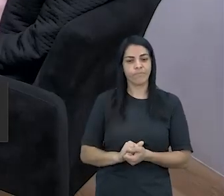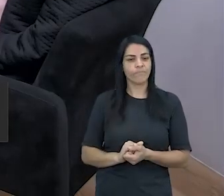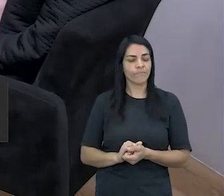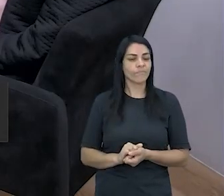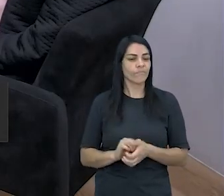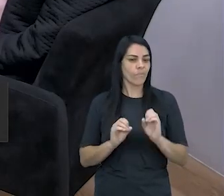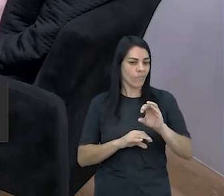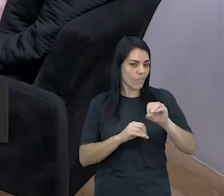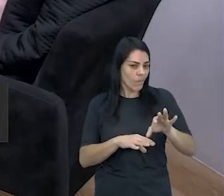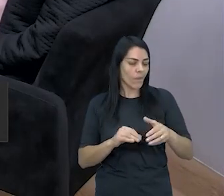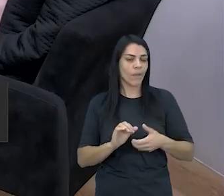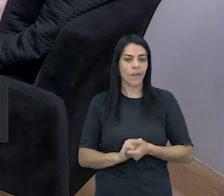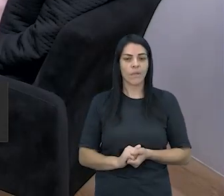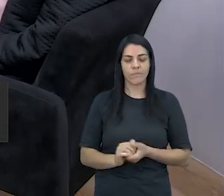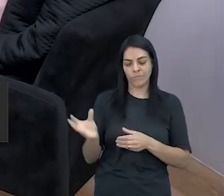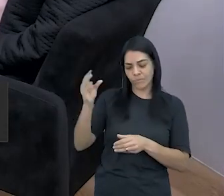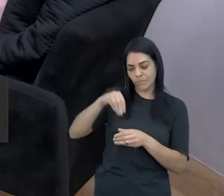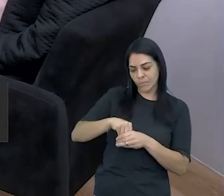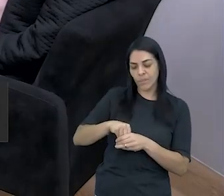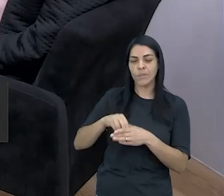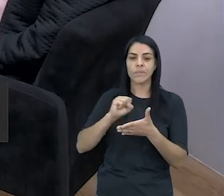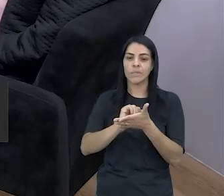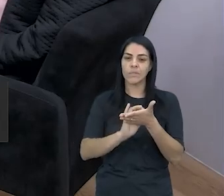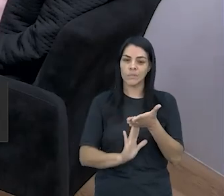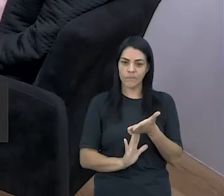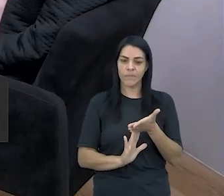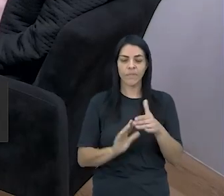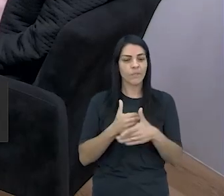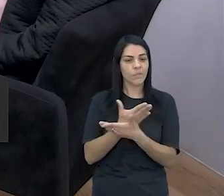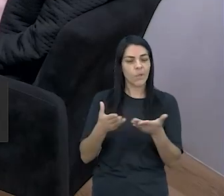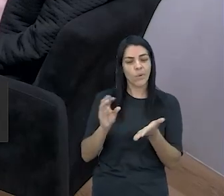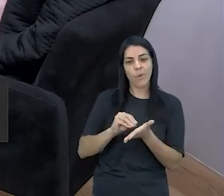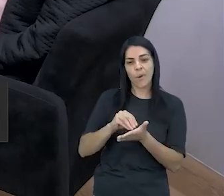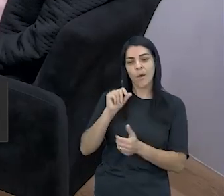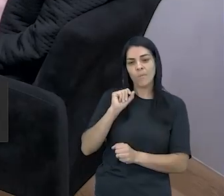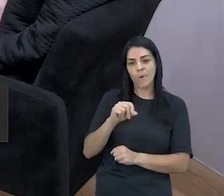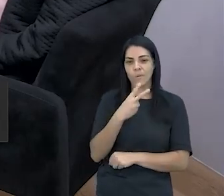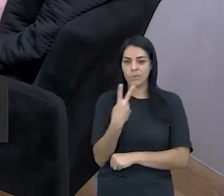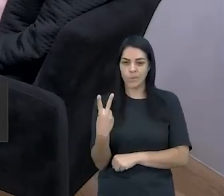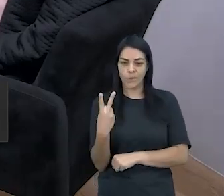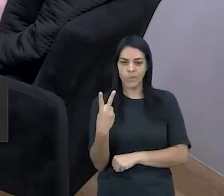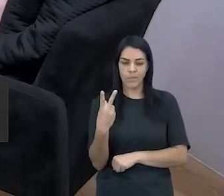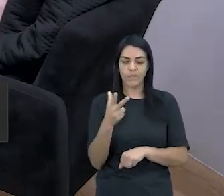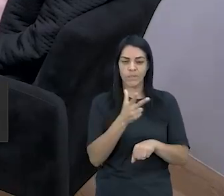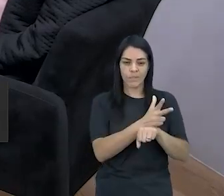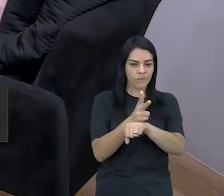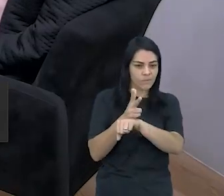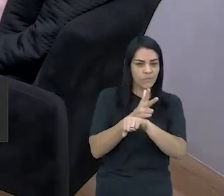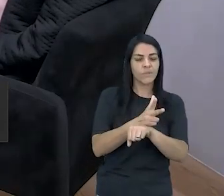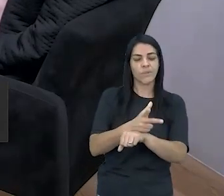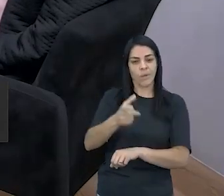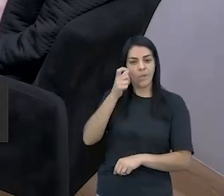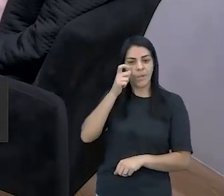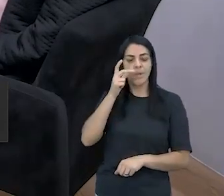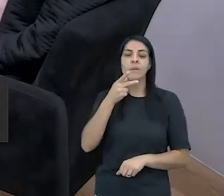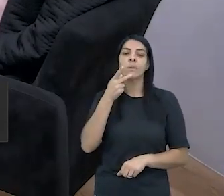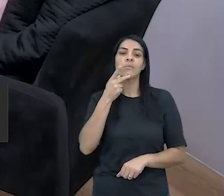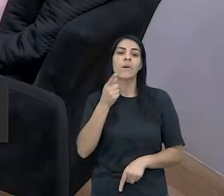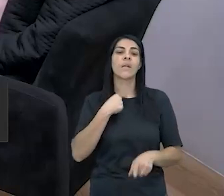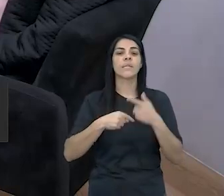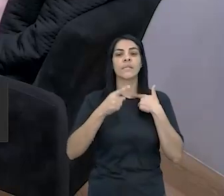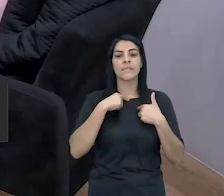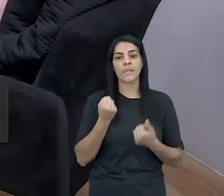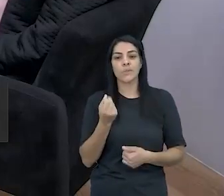aí, dentro dessa atividade, nós colocamos aí 2 vídeos interessantes que falam de desejo